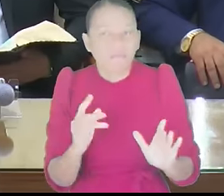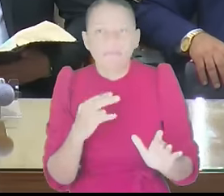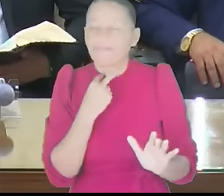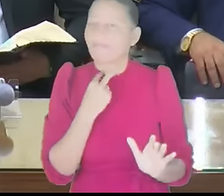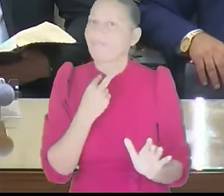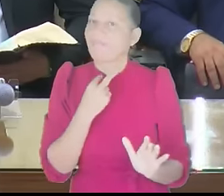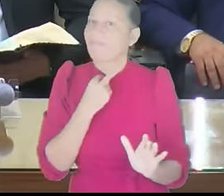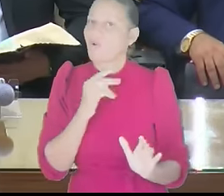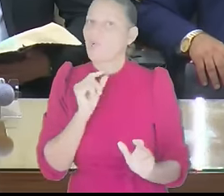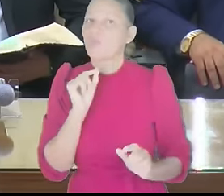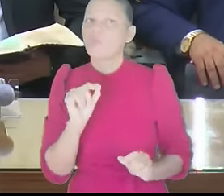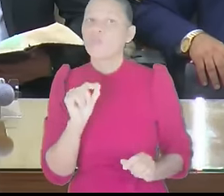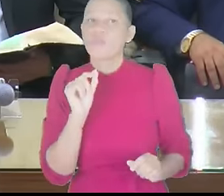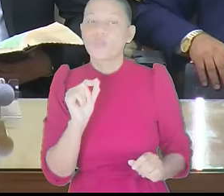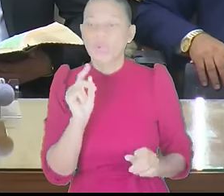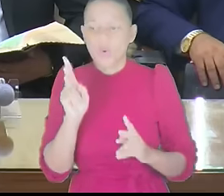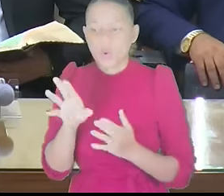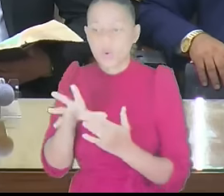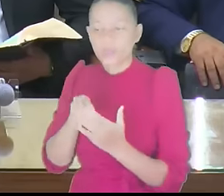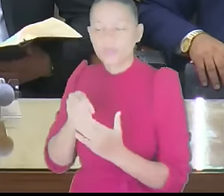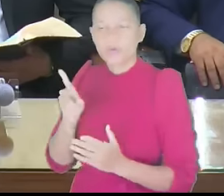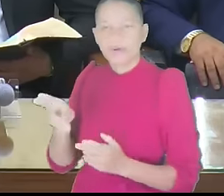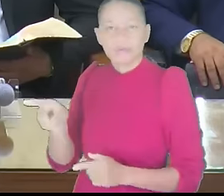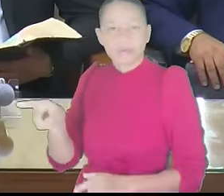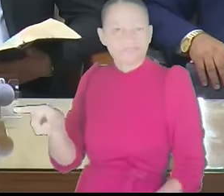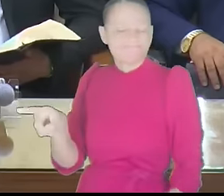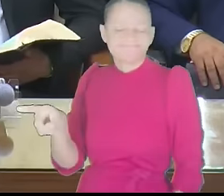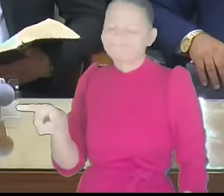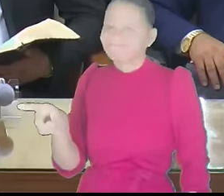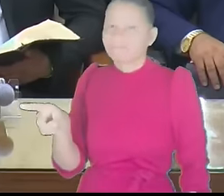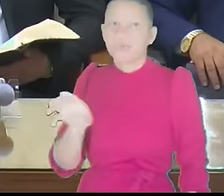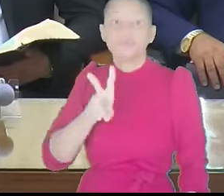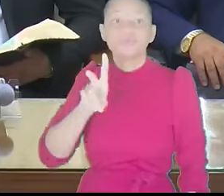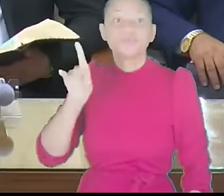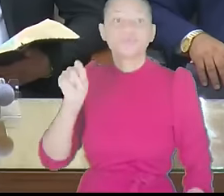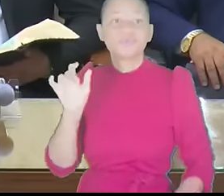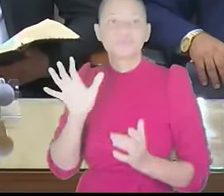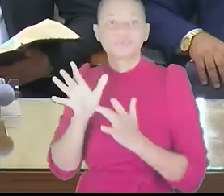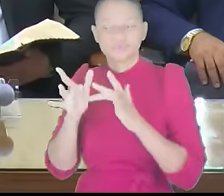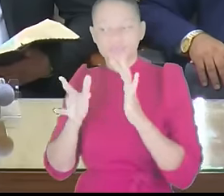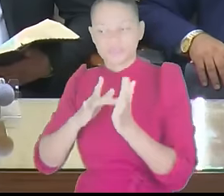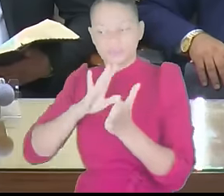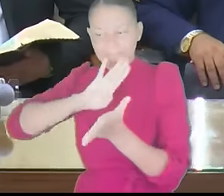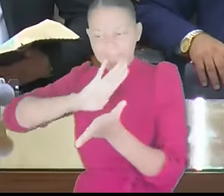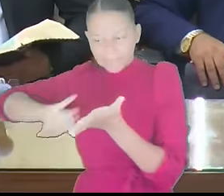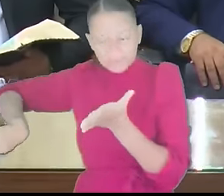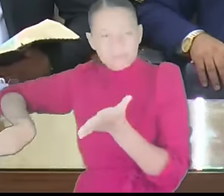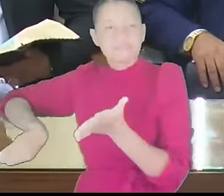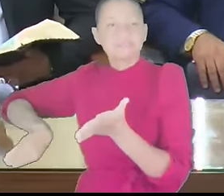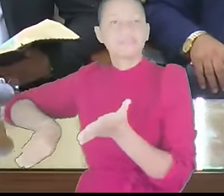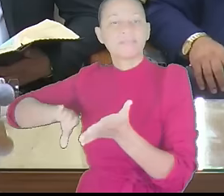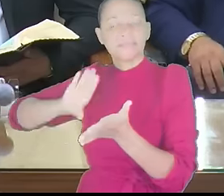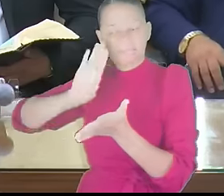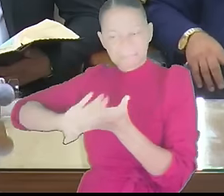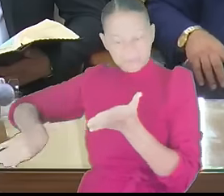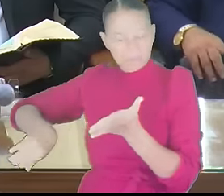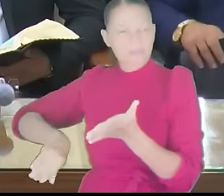fazer como ele faz. Um dia Jesus arranca ele da cadeira de